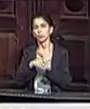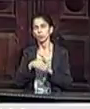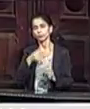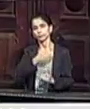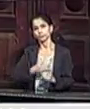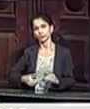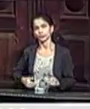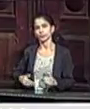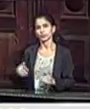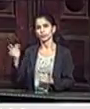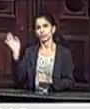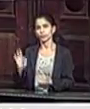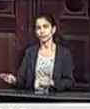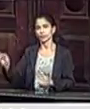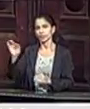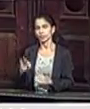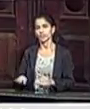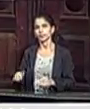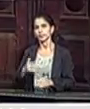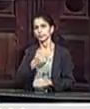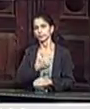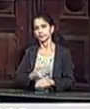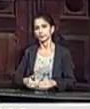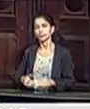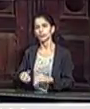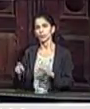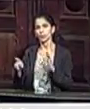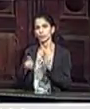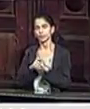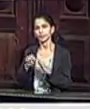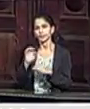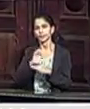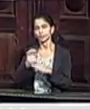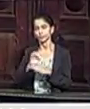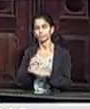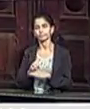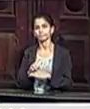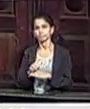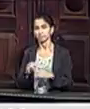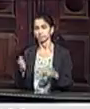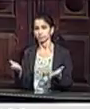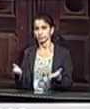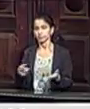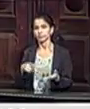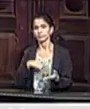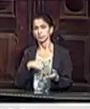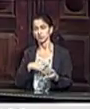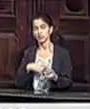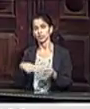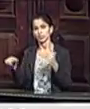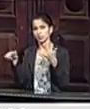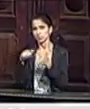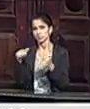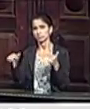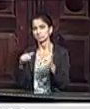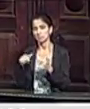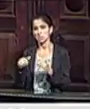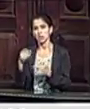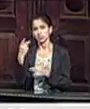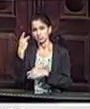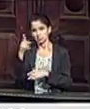governo do Estado, admirador seguramente do seu trabalho, deputado